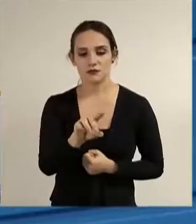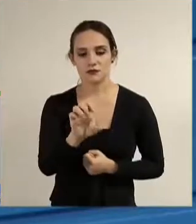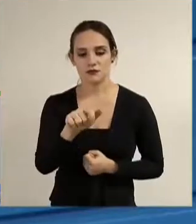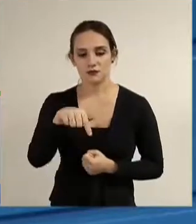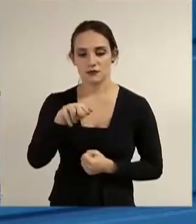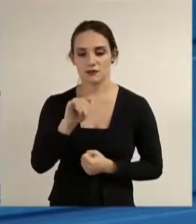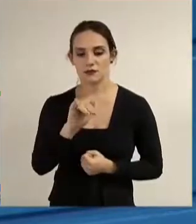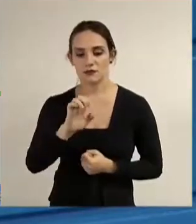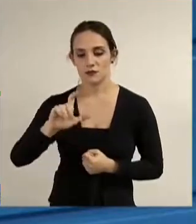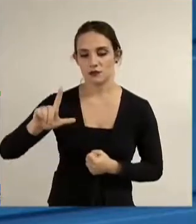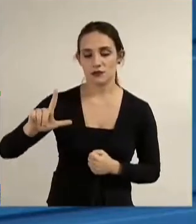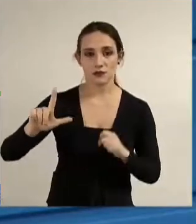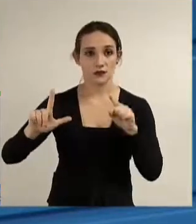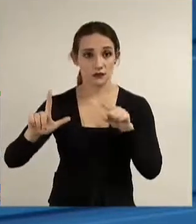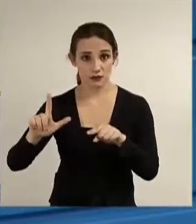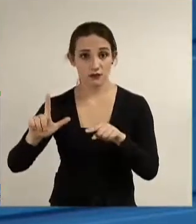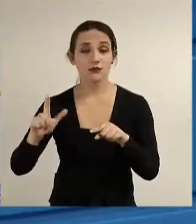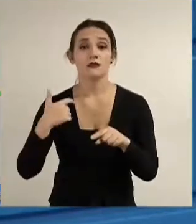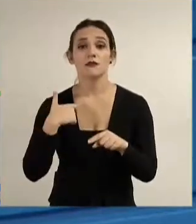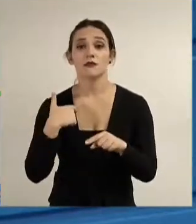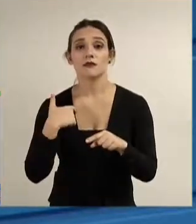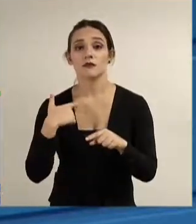Indico à mesa, ouvido